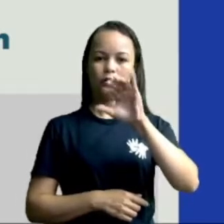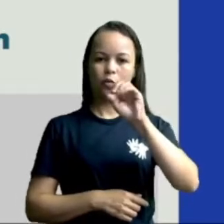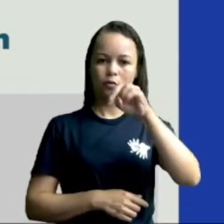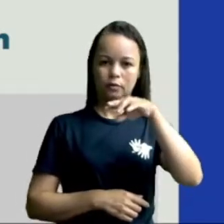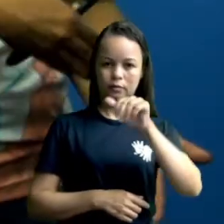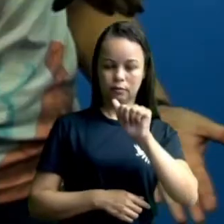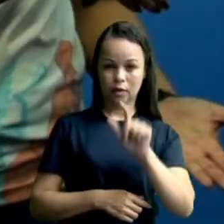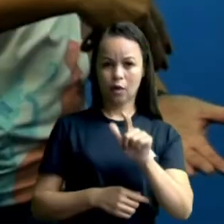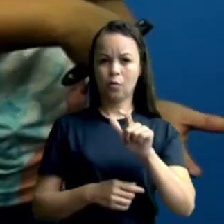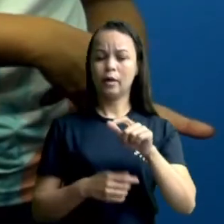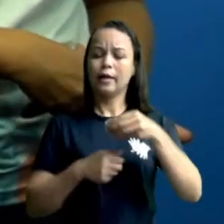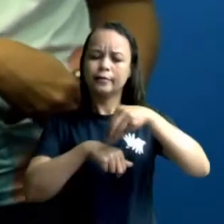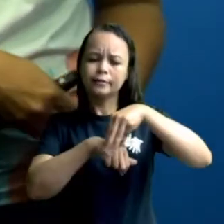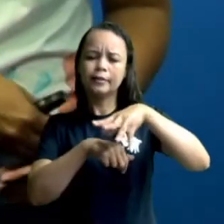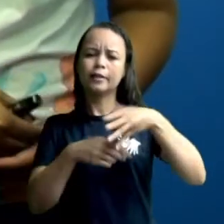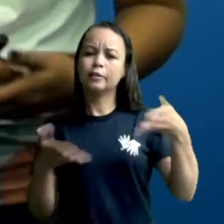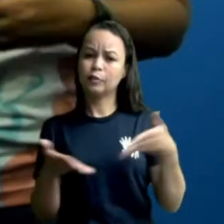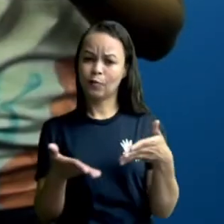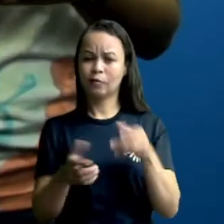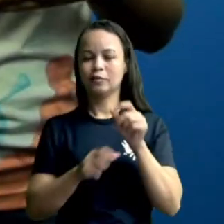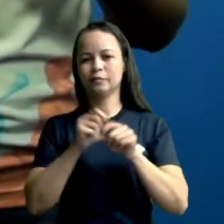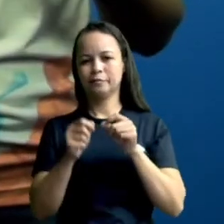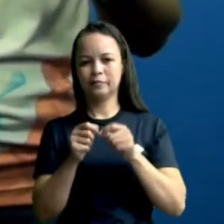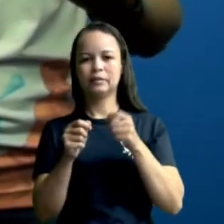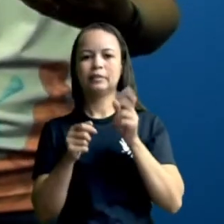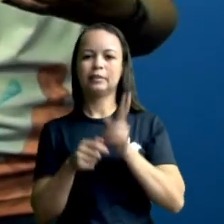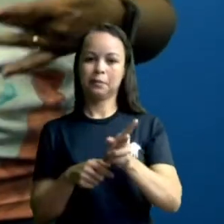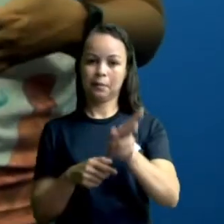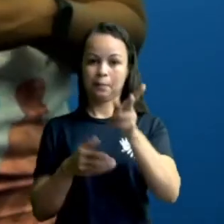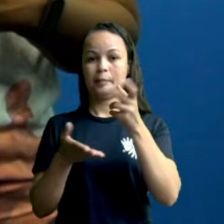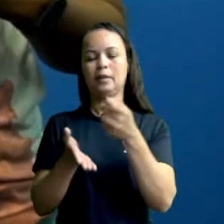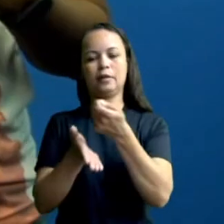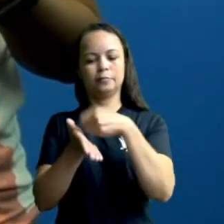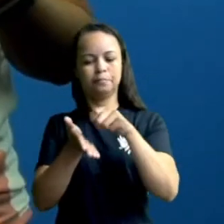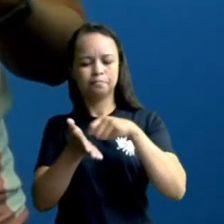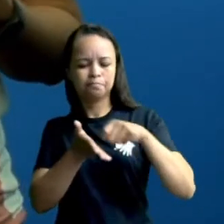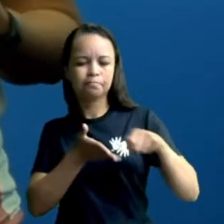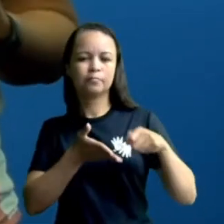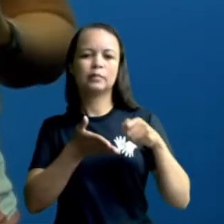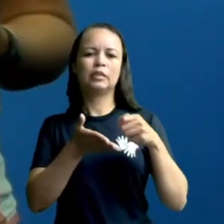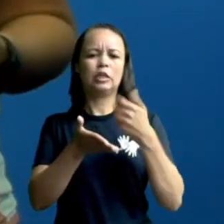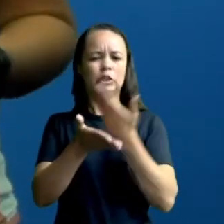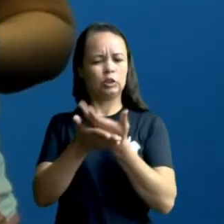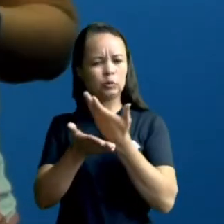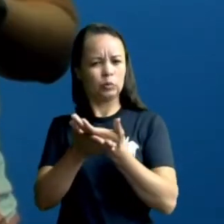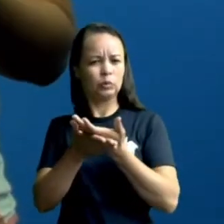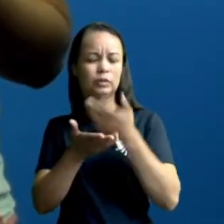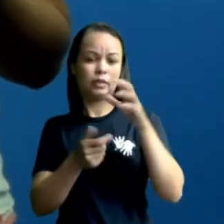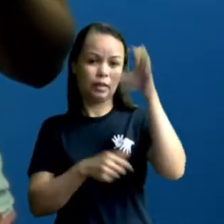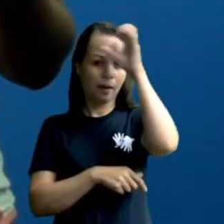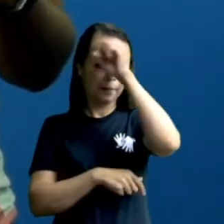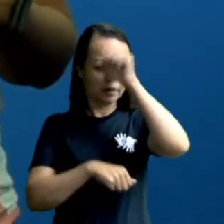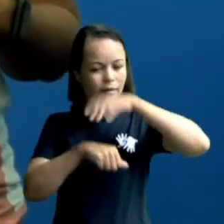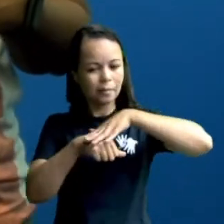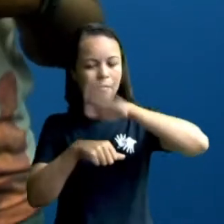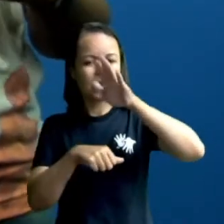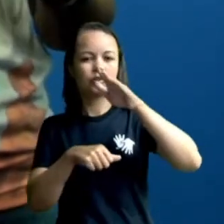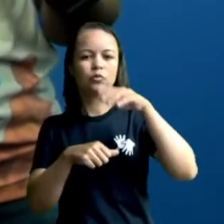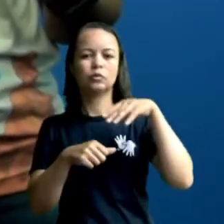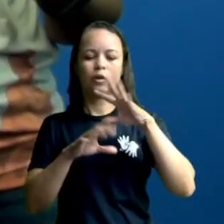sempre: façam as suas anotações e estudem. A gente sempre aprende mais quando a gente